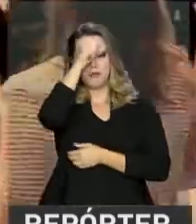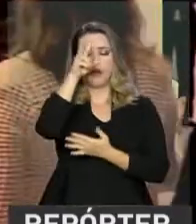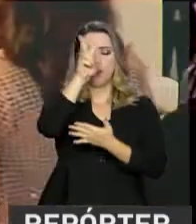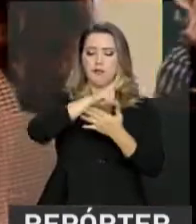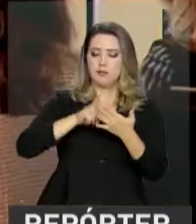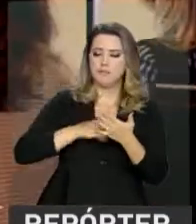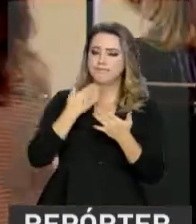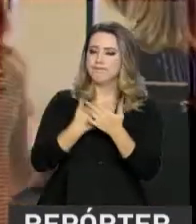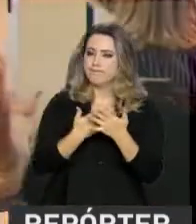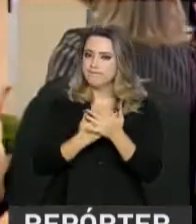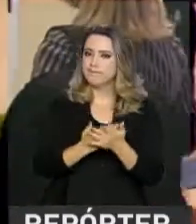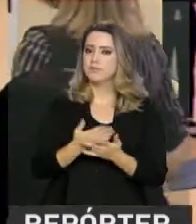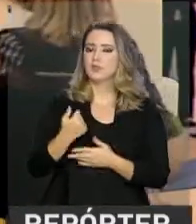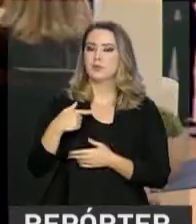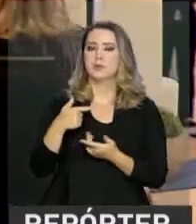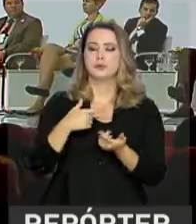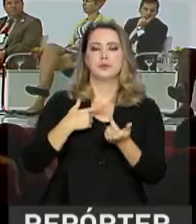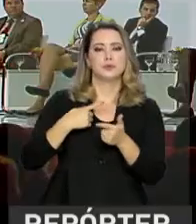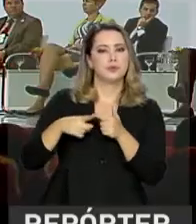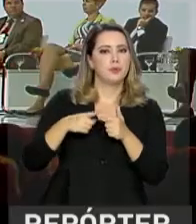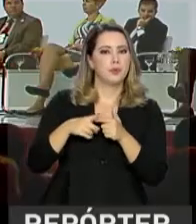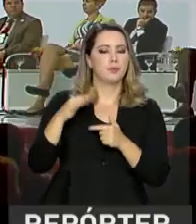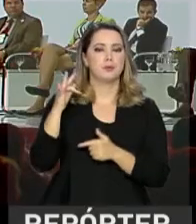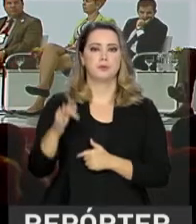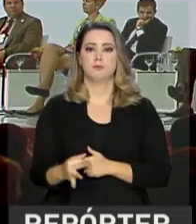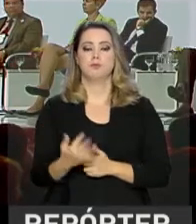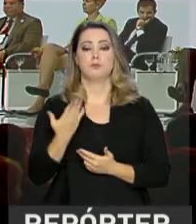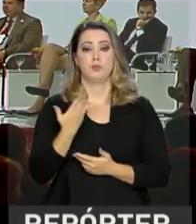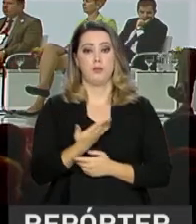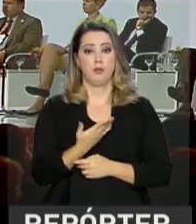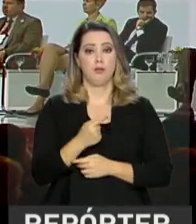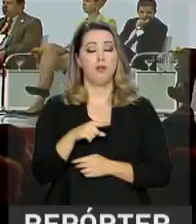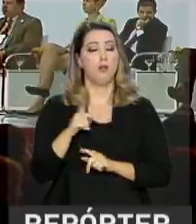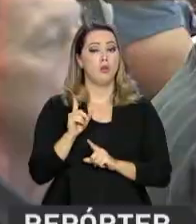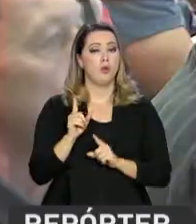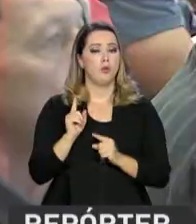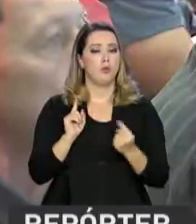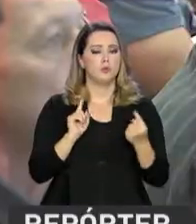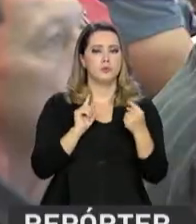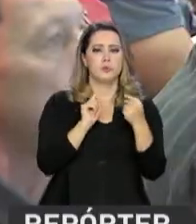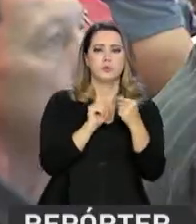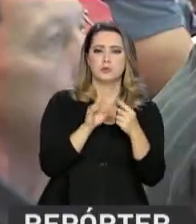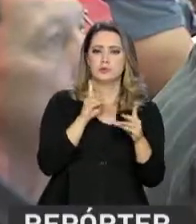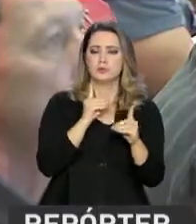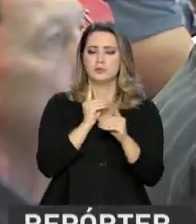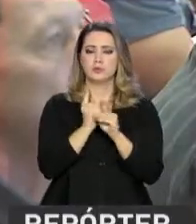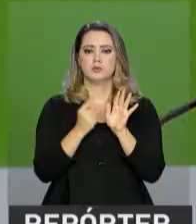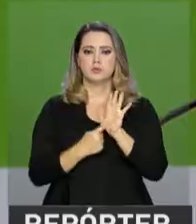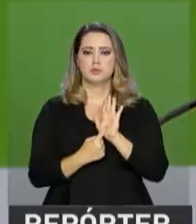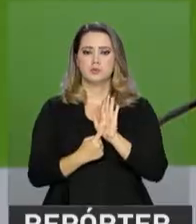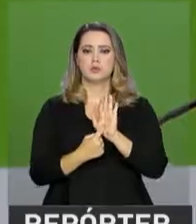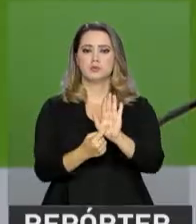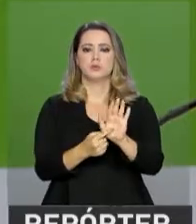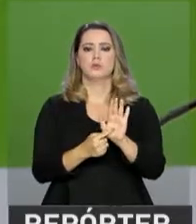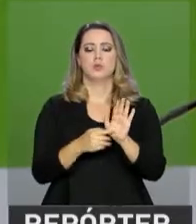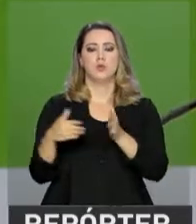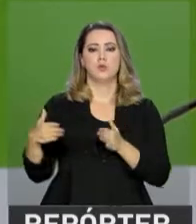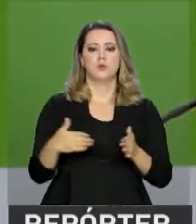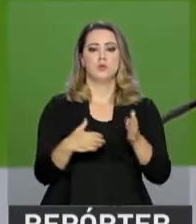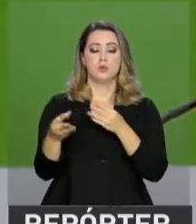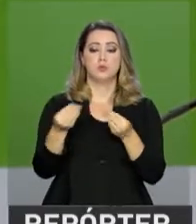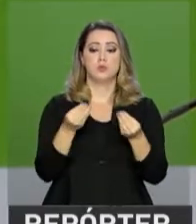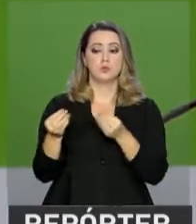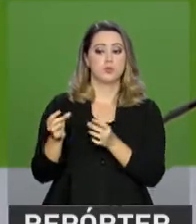sobre isso pra gente num anos enrolado na hora a idéia do encontro é mostrar para micro e pequenos empresários o caminho de como